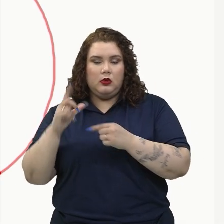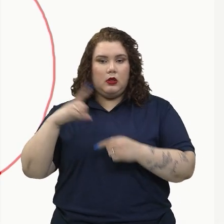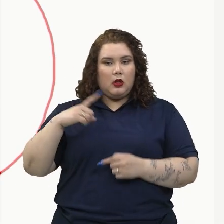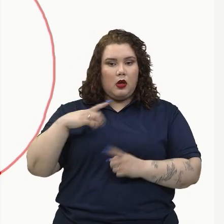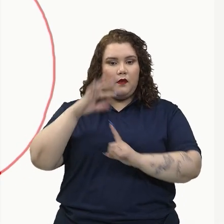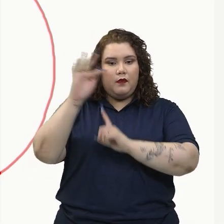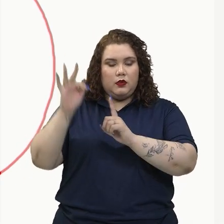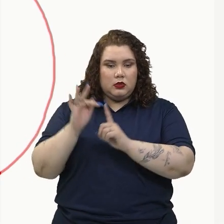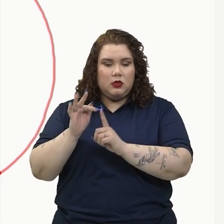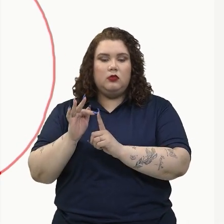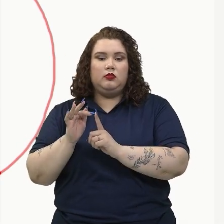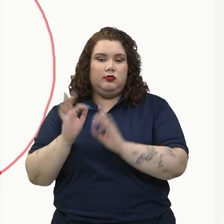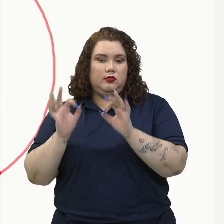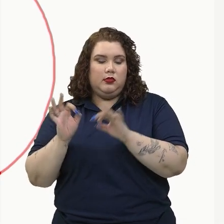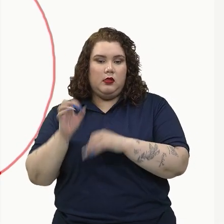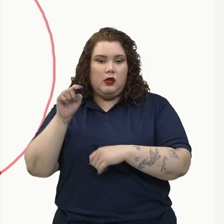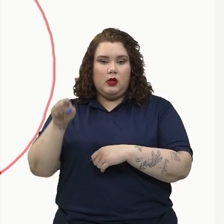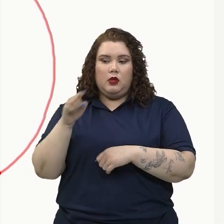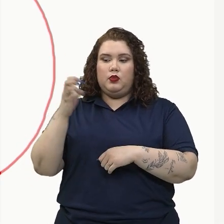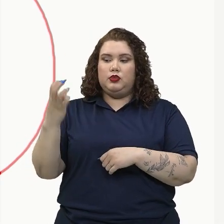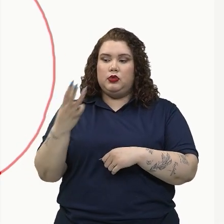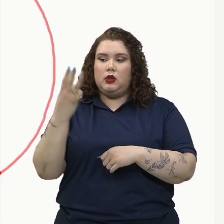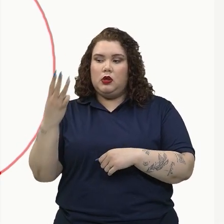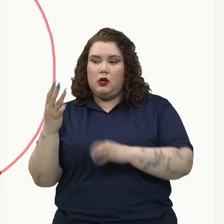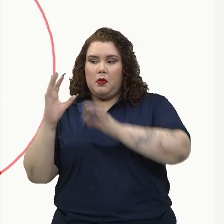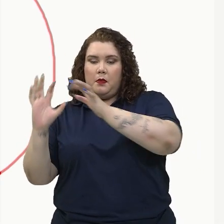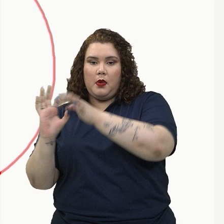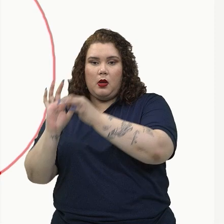função. Essa união de resistores, essa